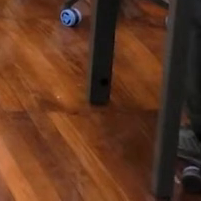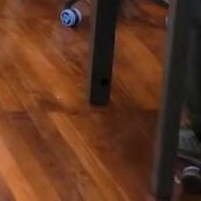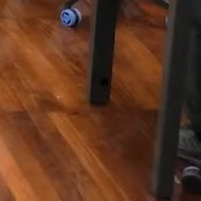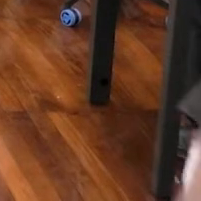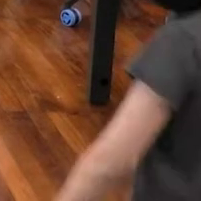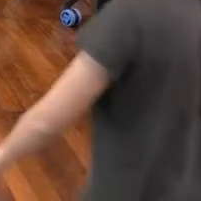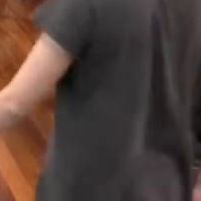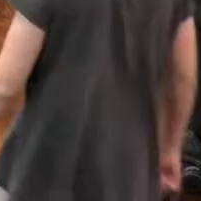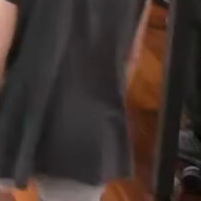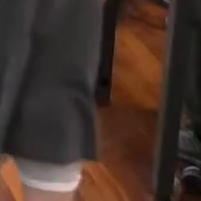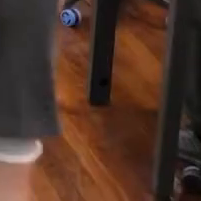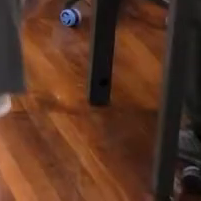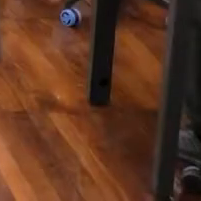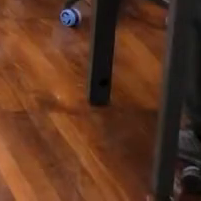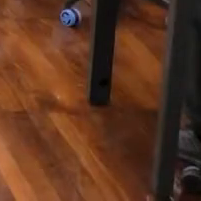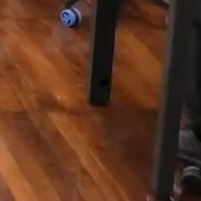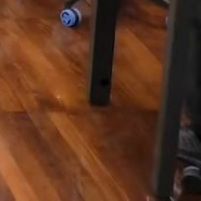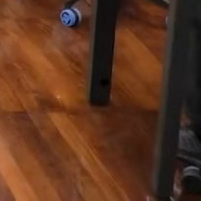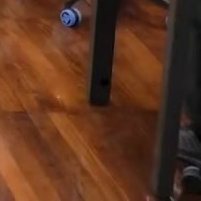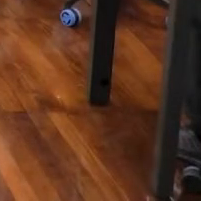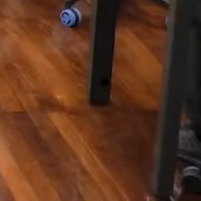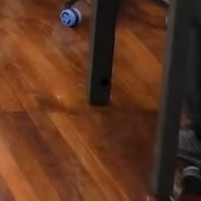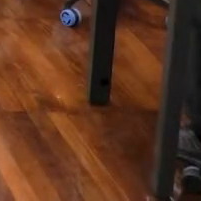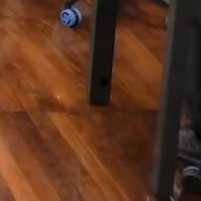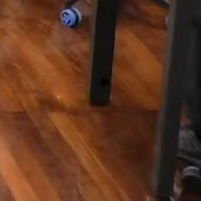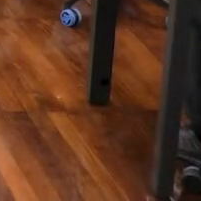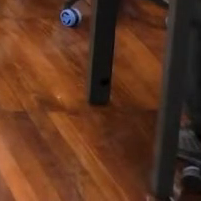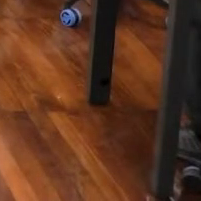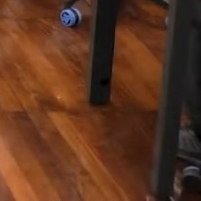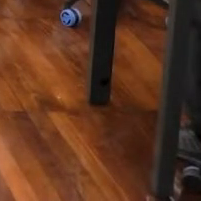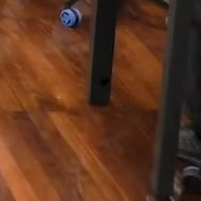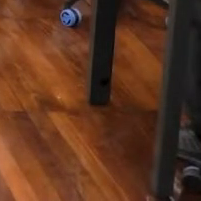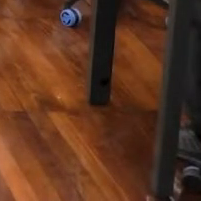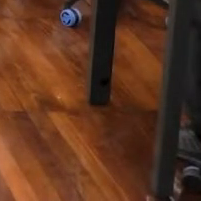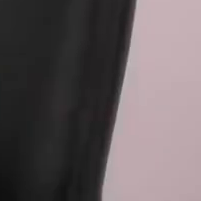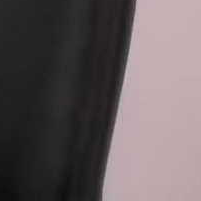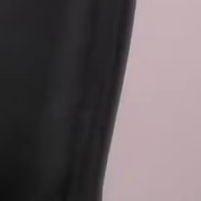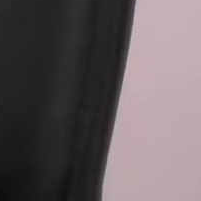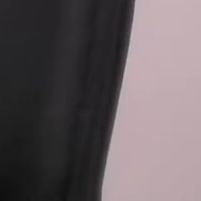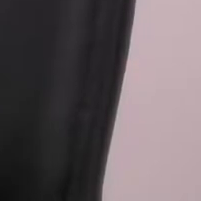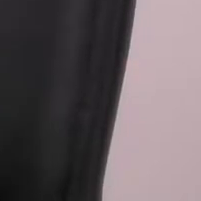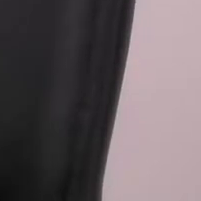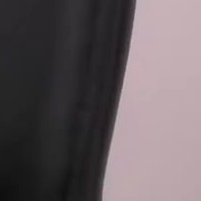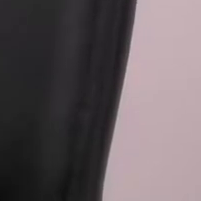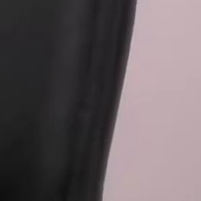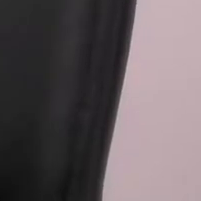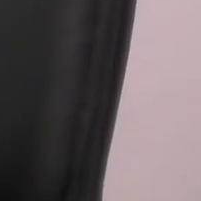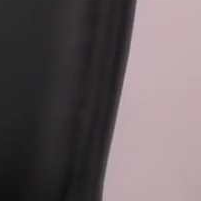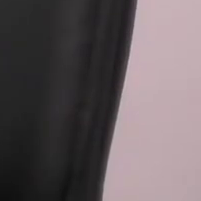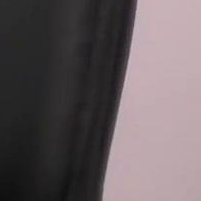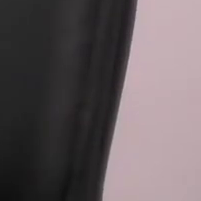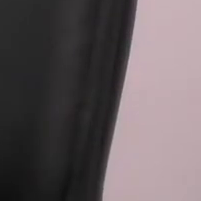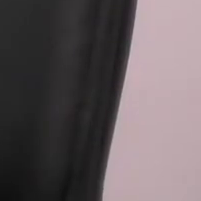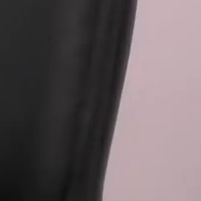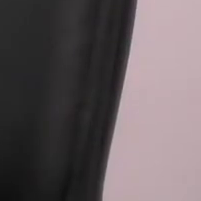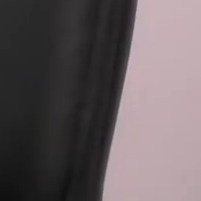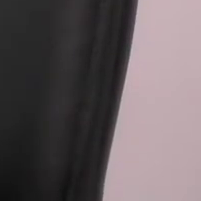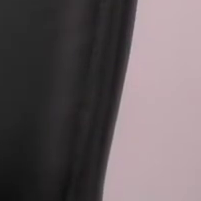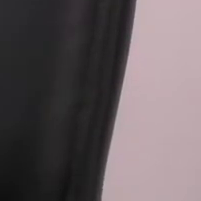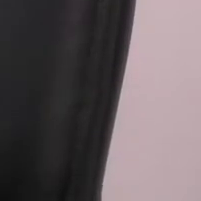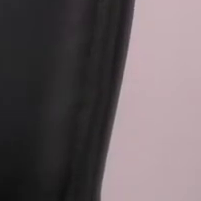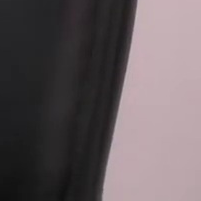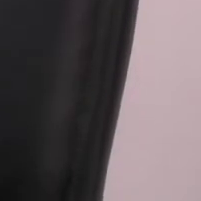muitas audiências aqui então vamos vamos compor uma mesmo na verdade ser uma coisa para forma né todos que estamos aqui somos amigos vamos combinar